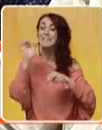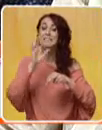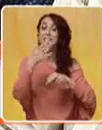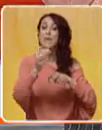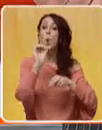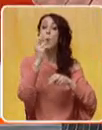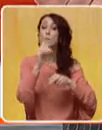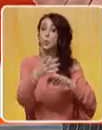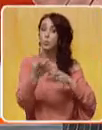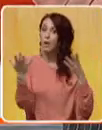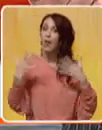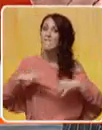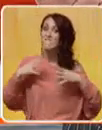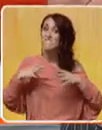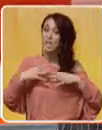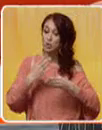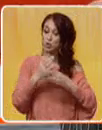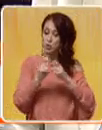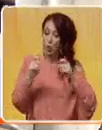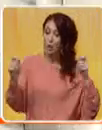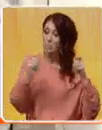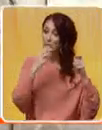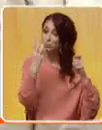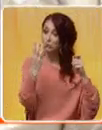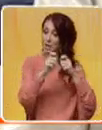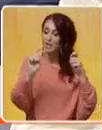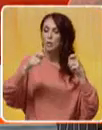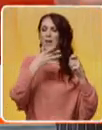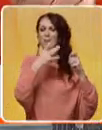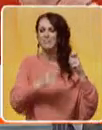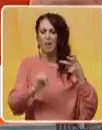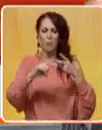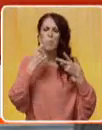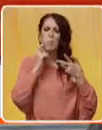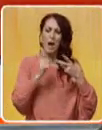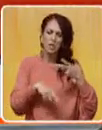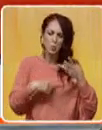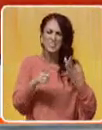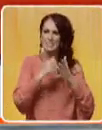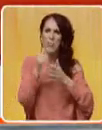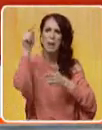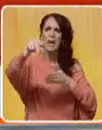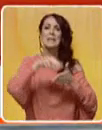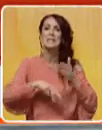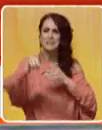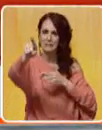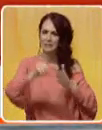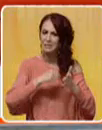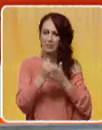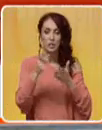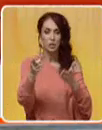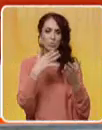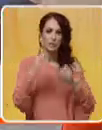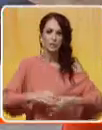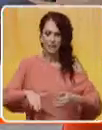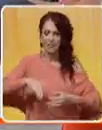de outubro como tu te lembras disso e depois tínhamos e depois tínhamos o natal e tínhamos a Páscoa e pronto Estava sempre lá e e para ti